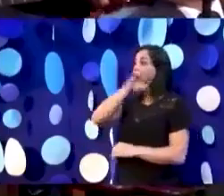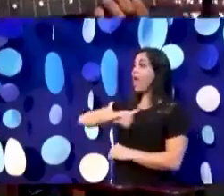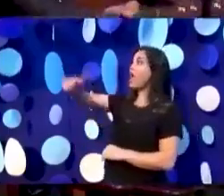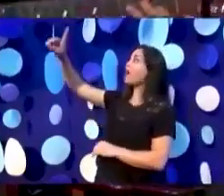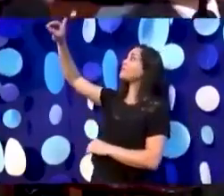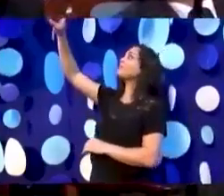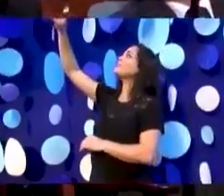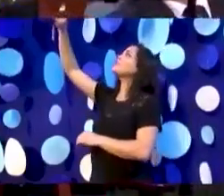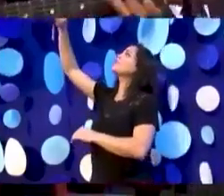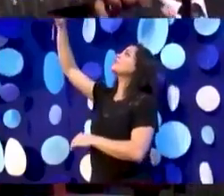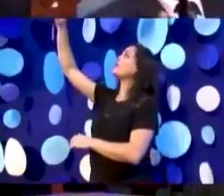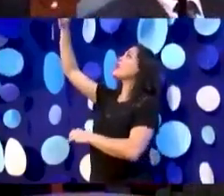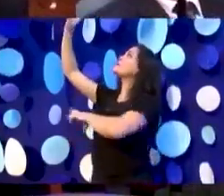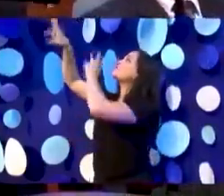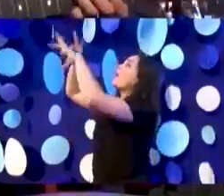tenho